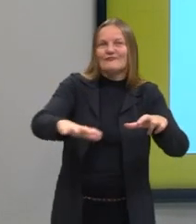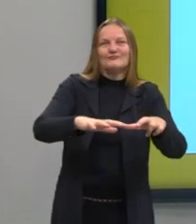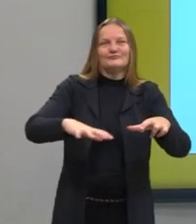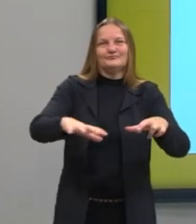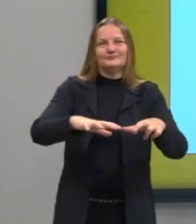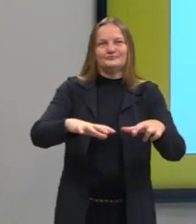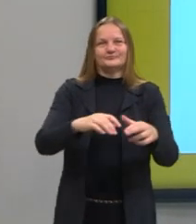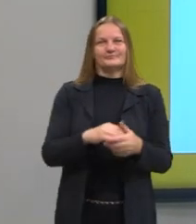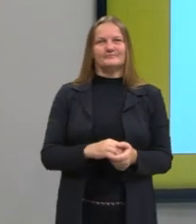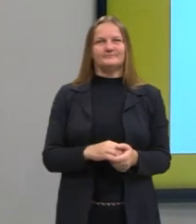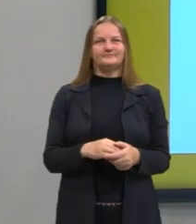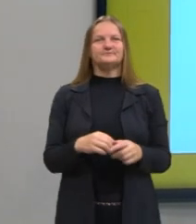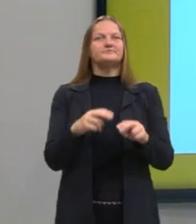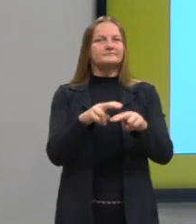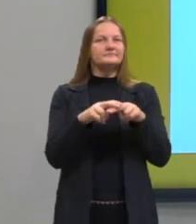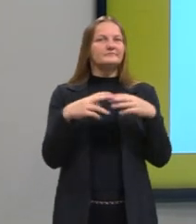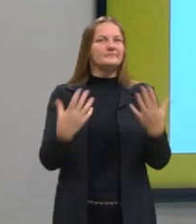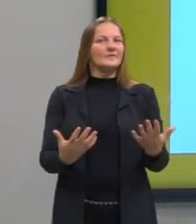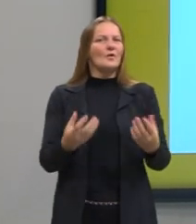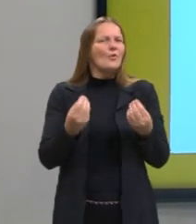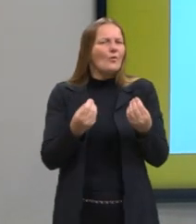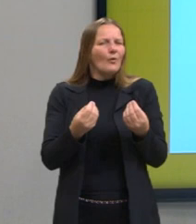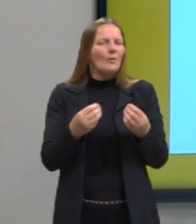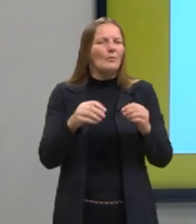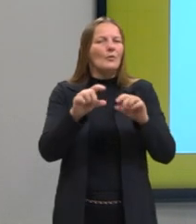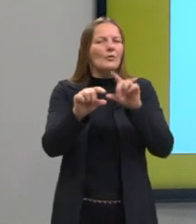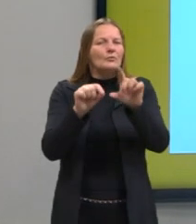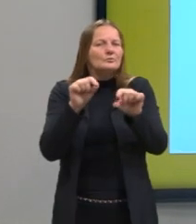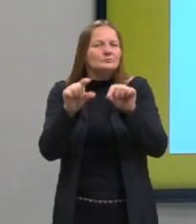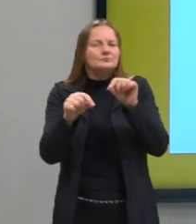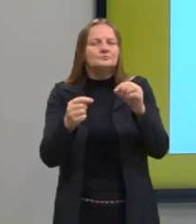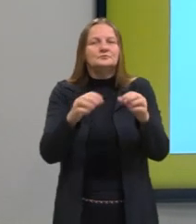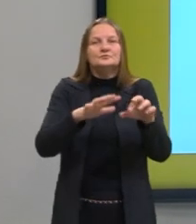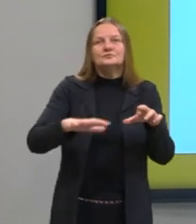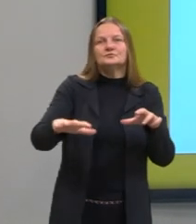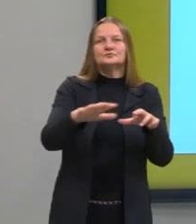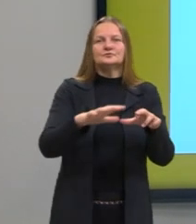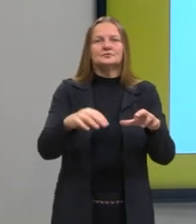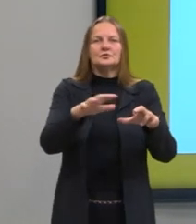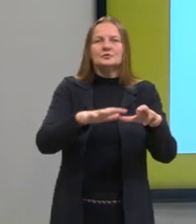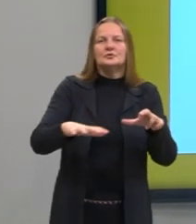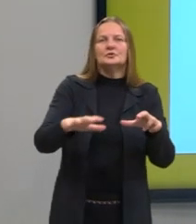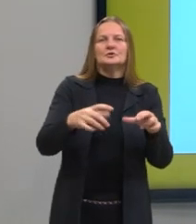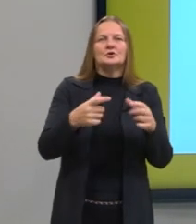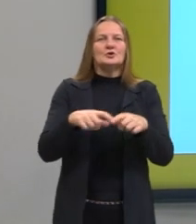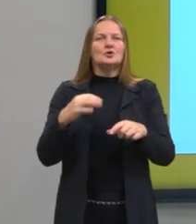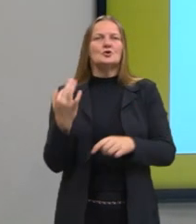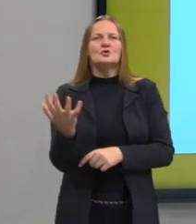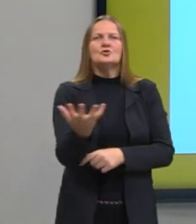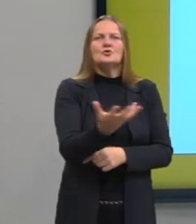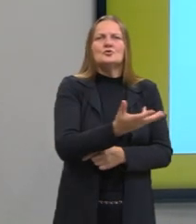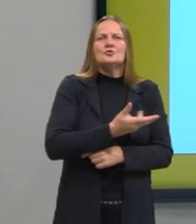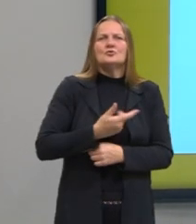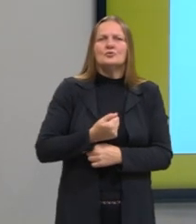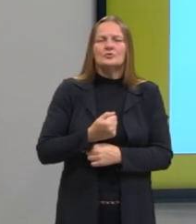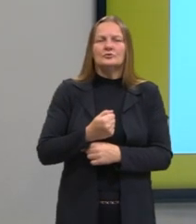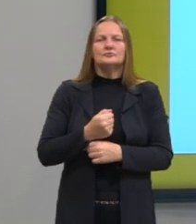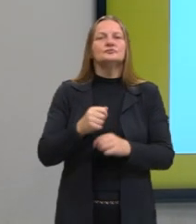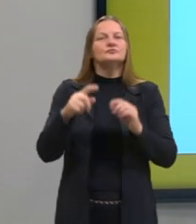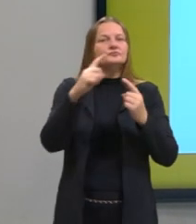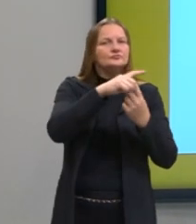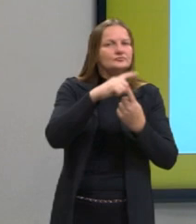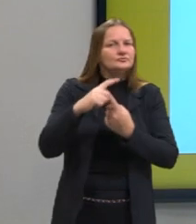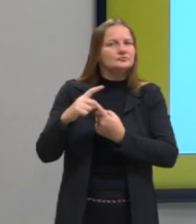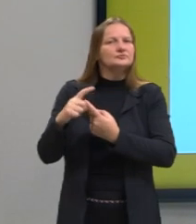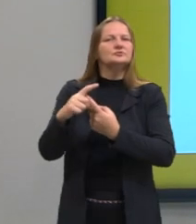Ah tá então como é que a seleção a seleção natural ela atua em todos os indivíduos da espécie